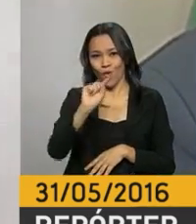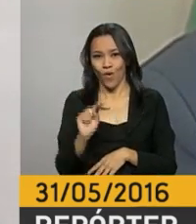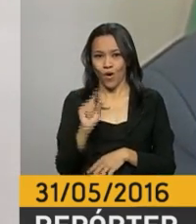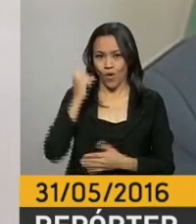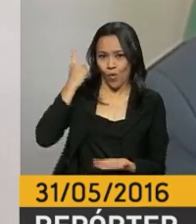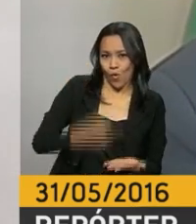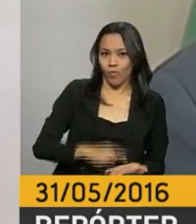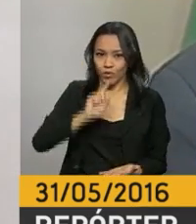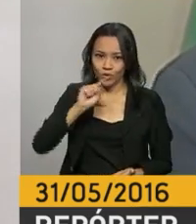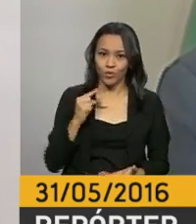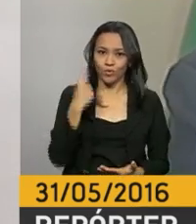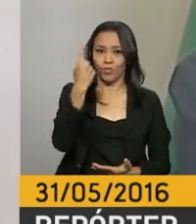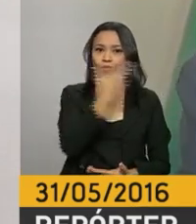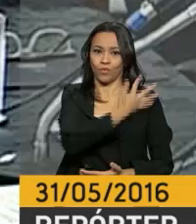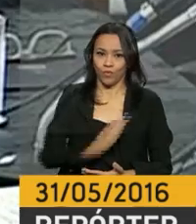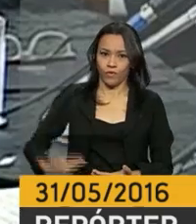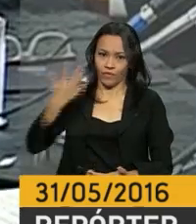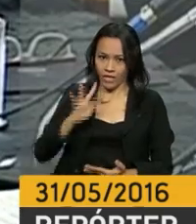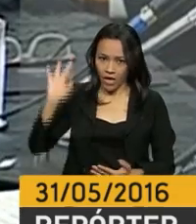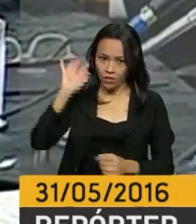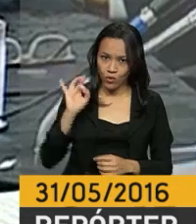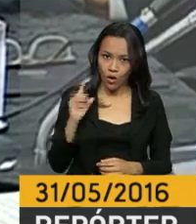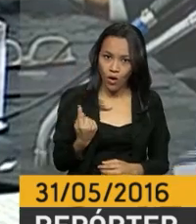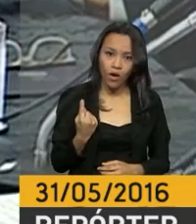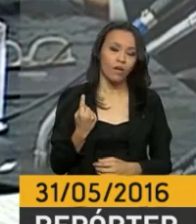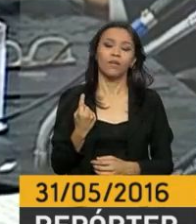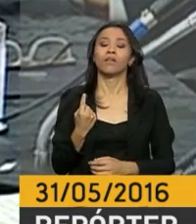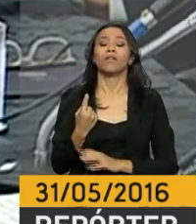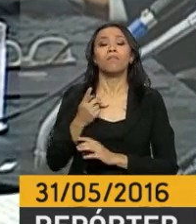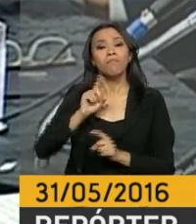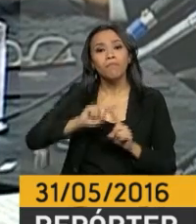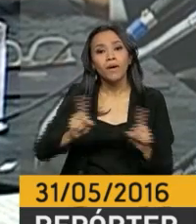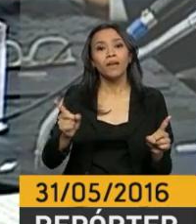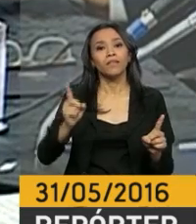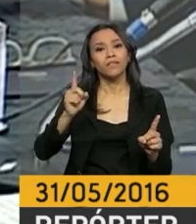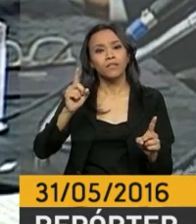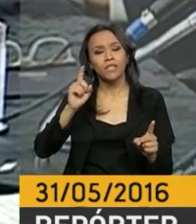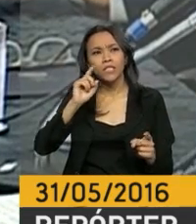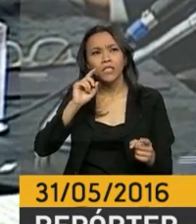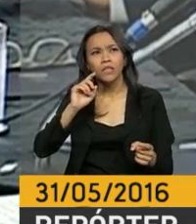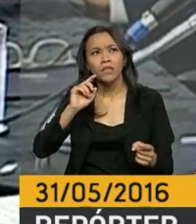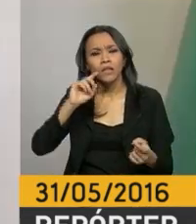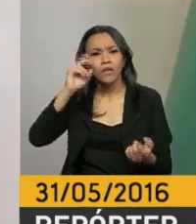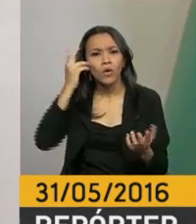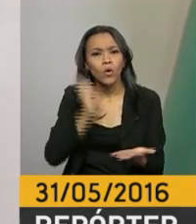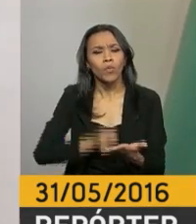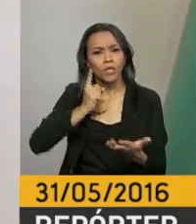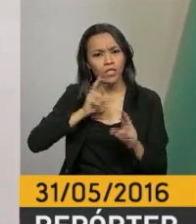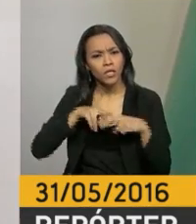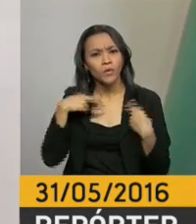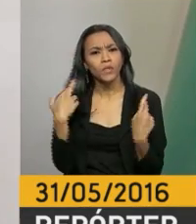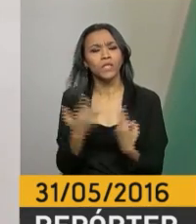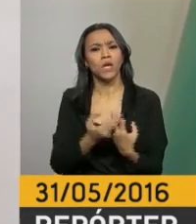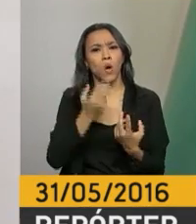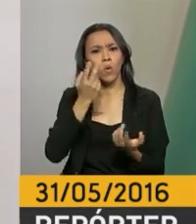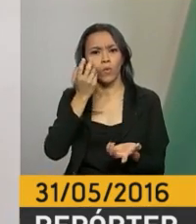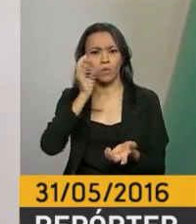é? Mas ela pode, em reuniões periódicas que faça com os secretários de segurança